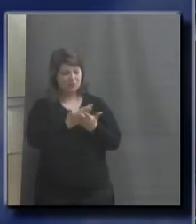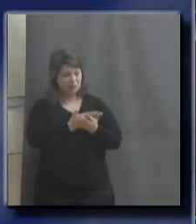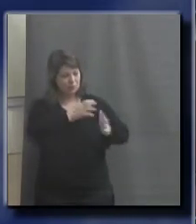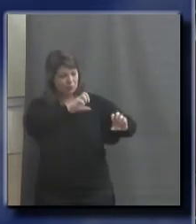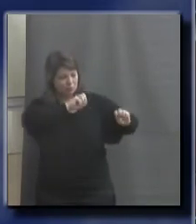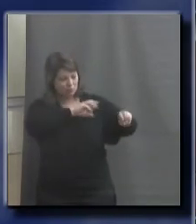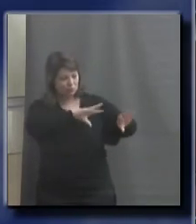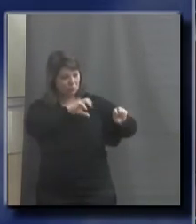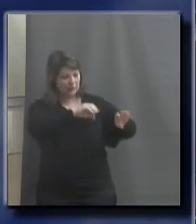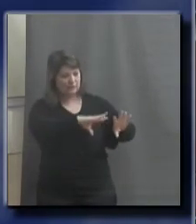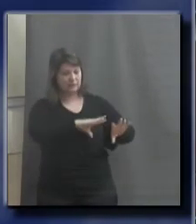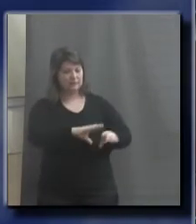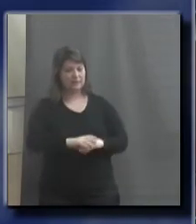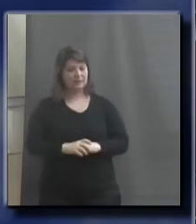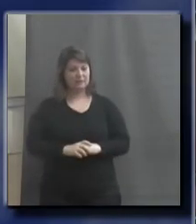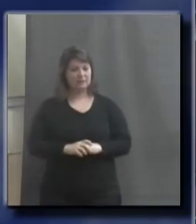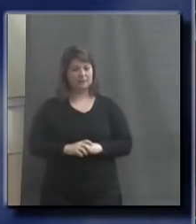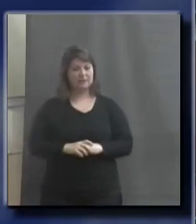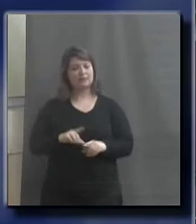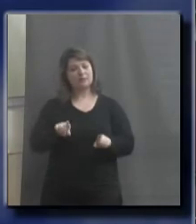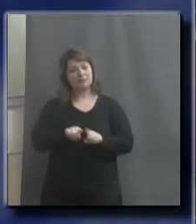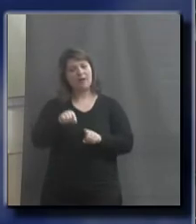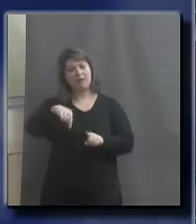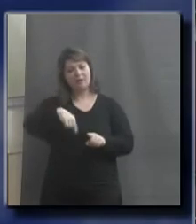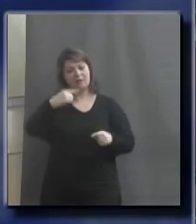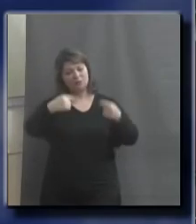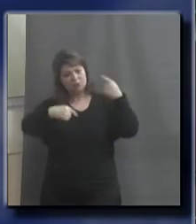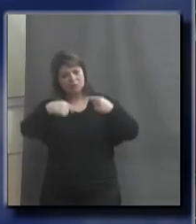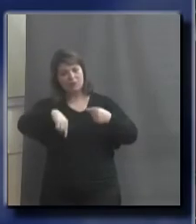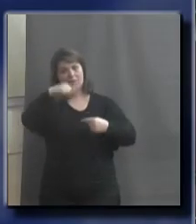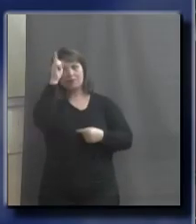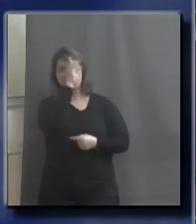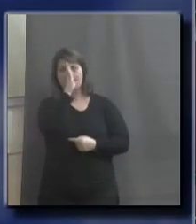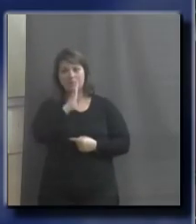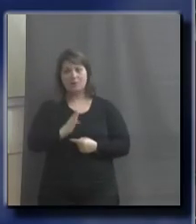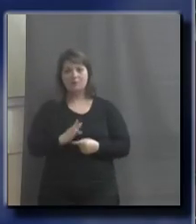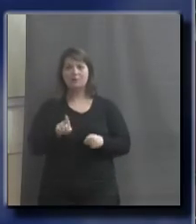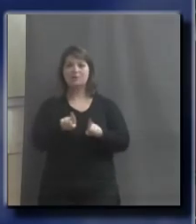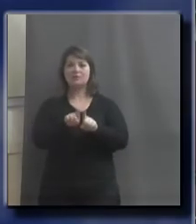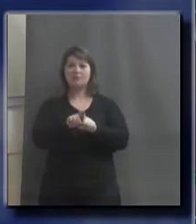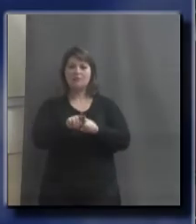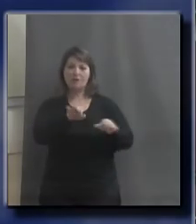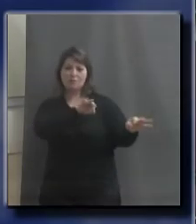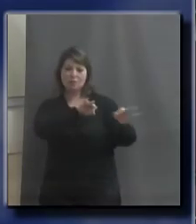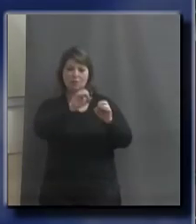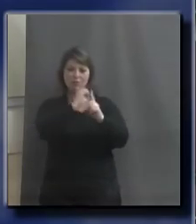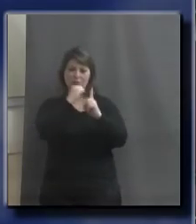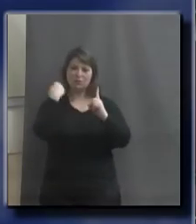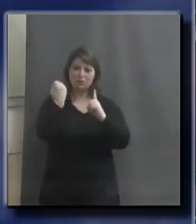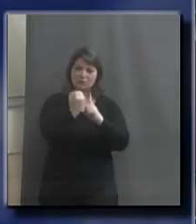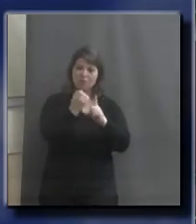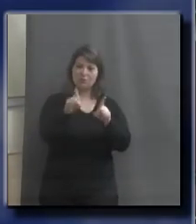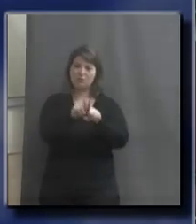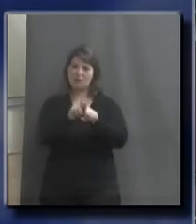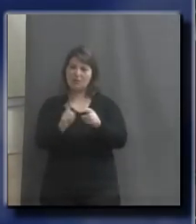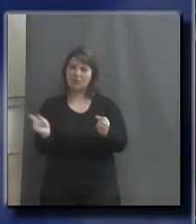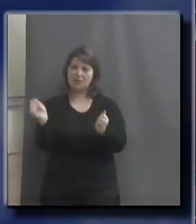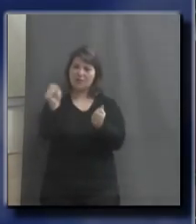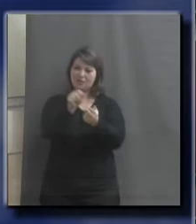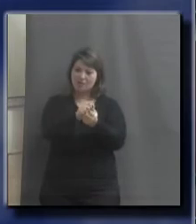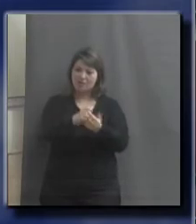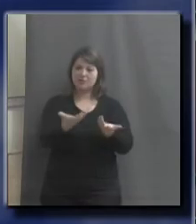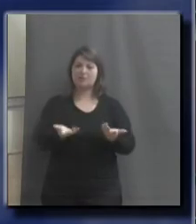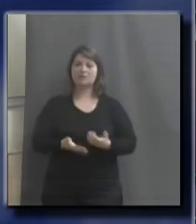gente tem discutido no Brasil há muito tempo, como um projeto social, de integração, projeto de nação, projeto de